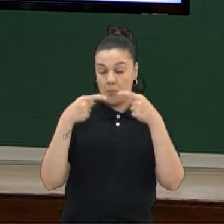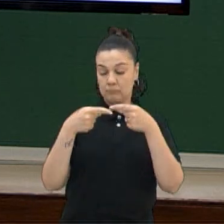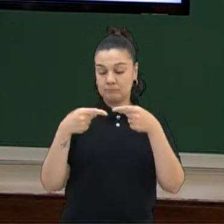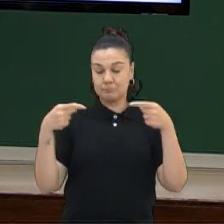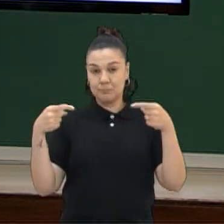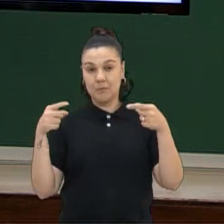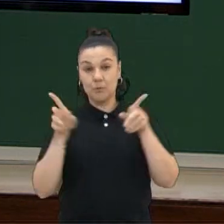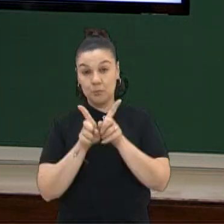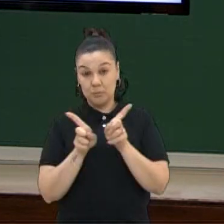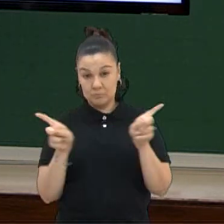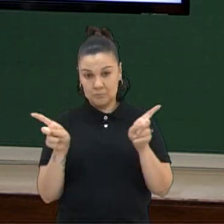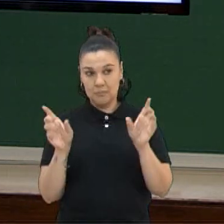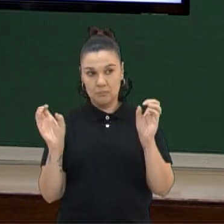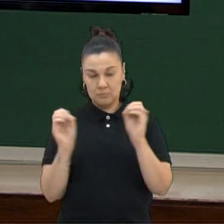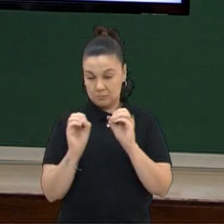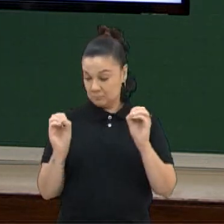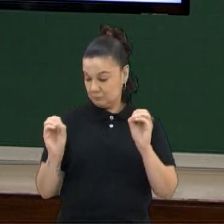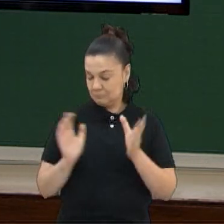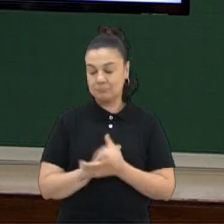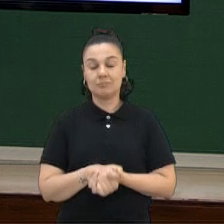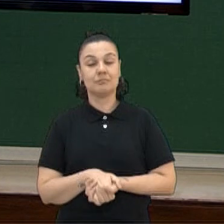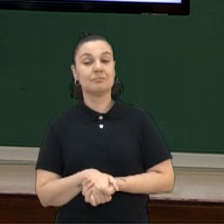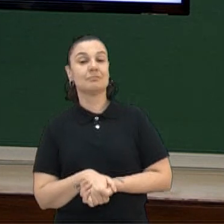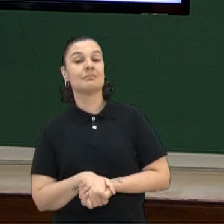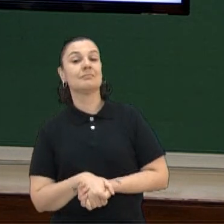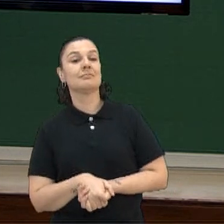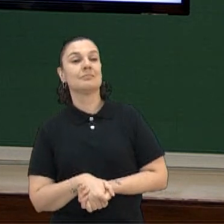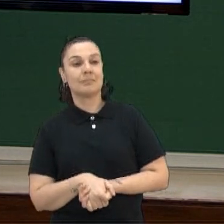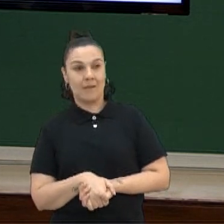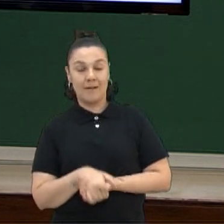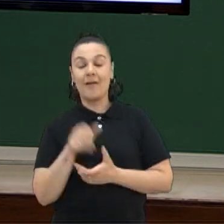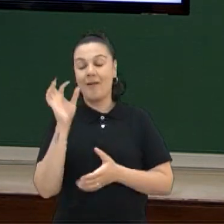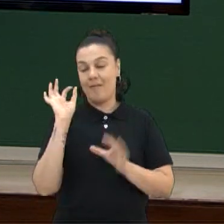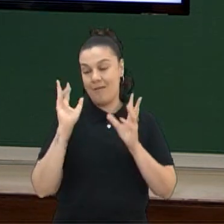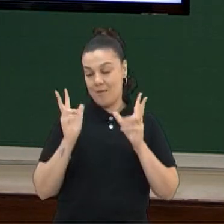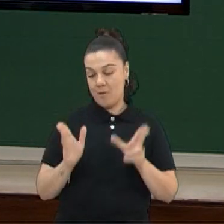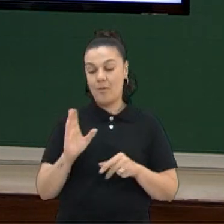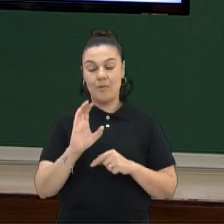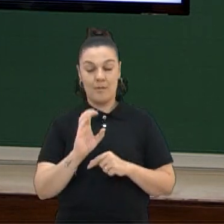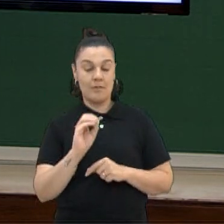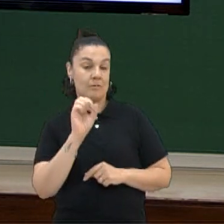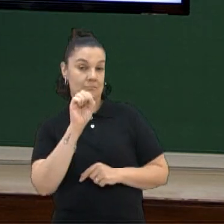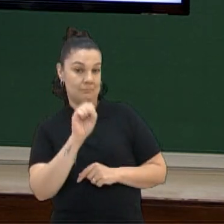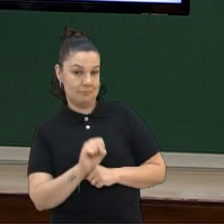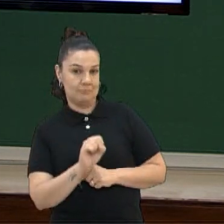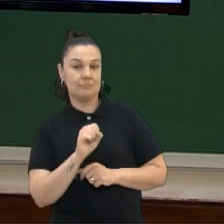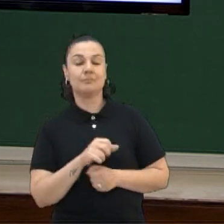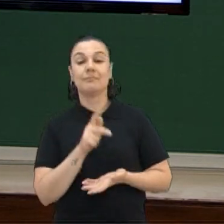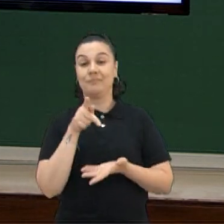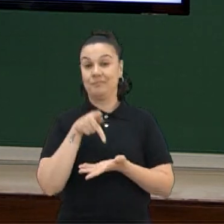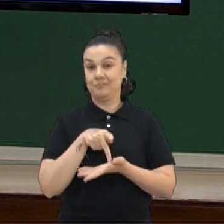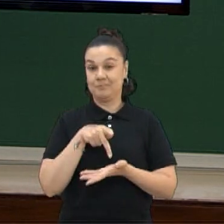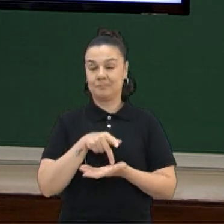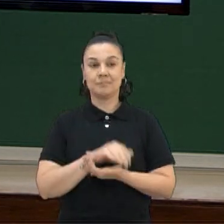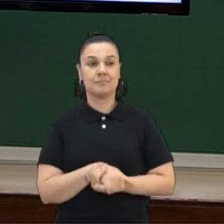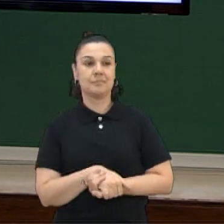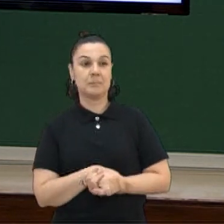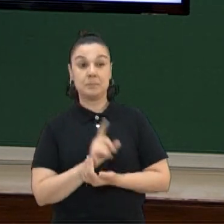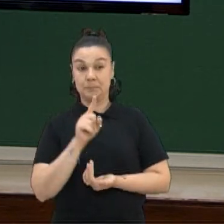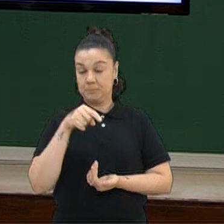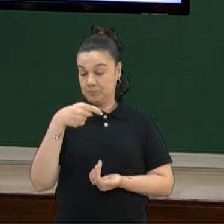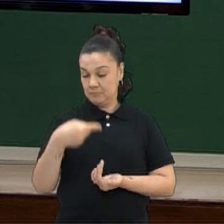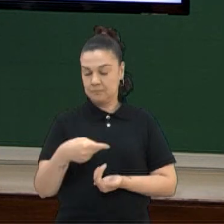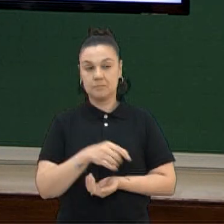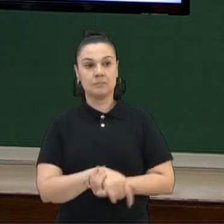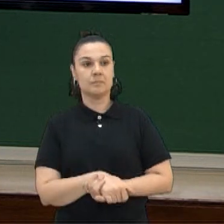se anulam, né? Então, é igual a zero, sim. Verdade.